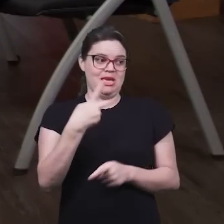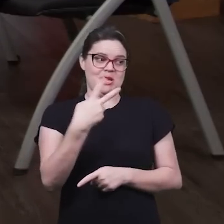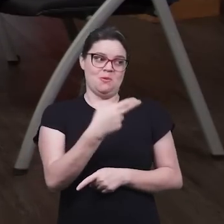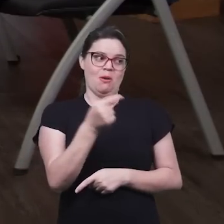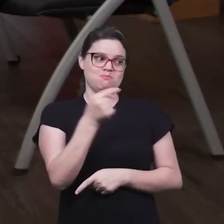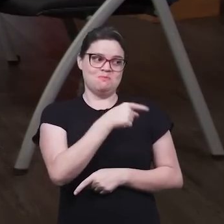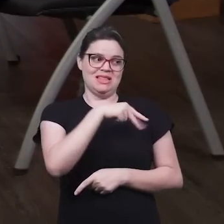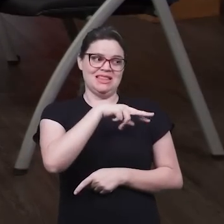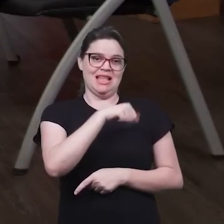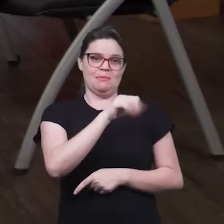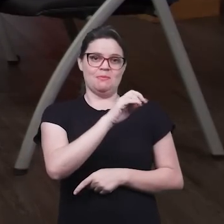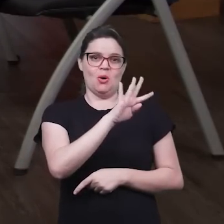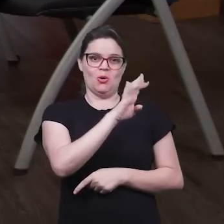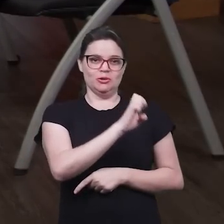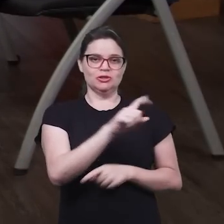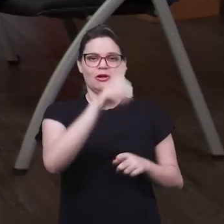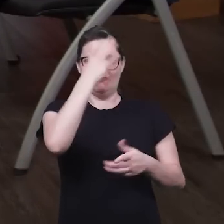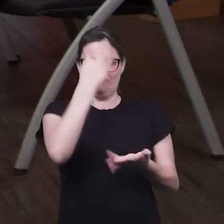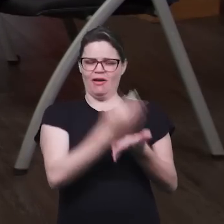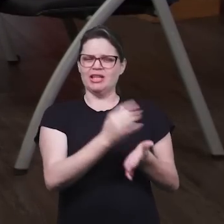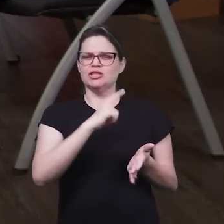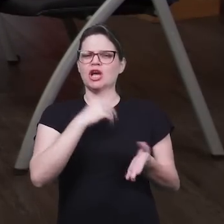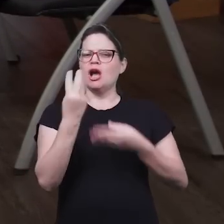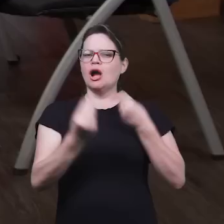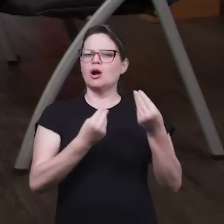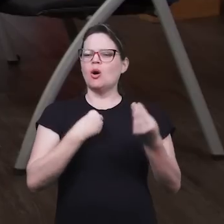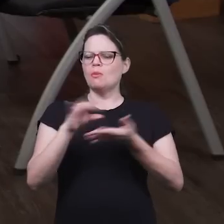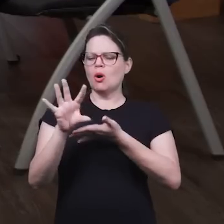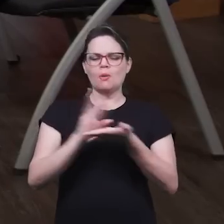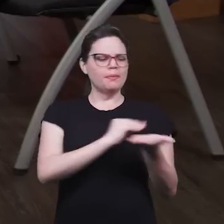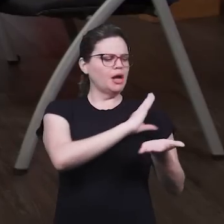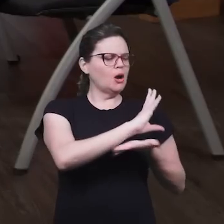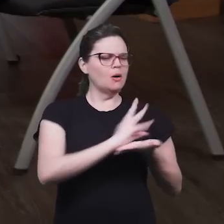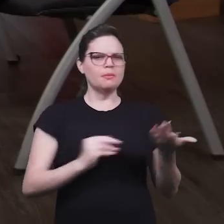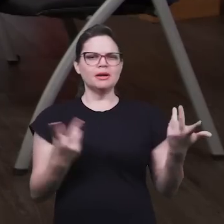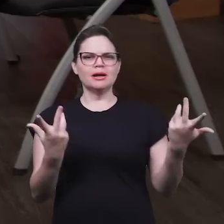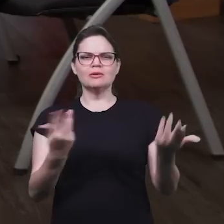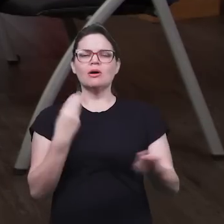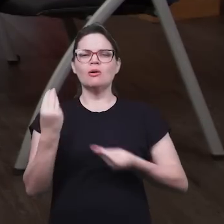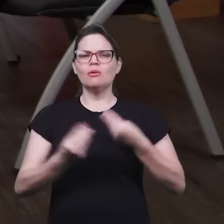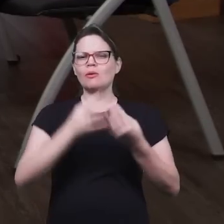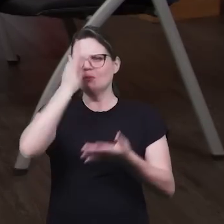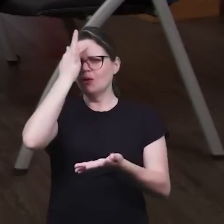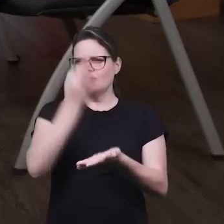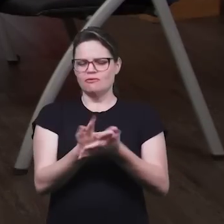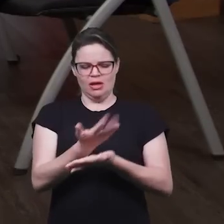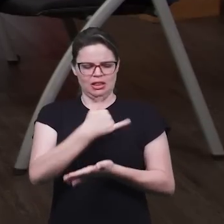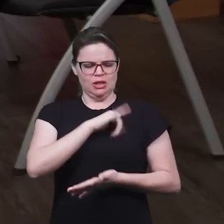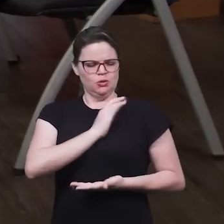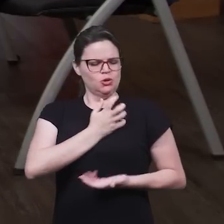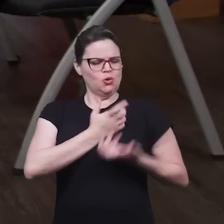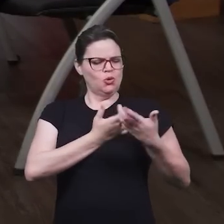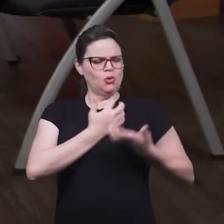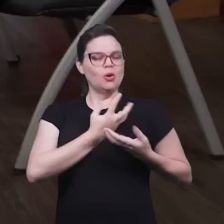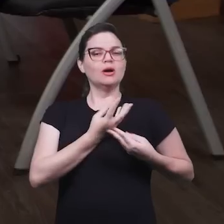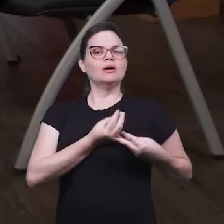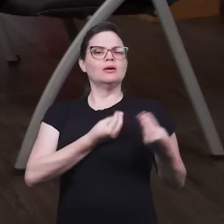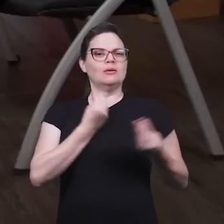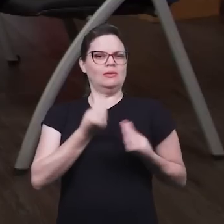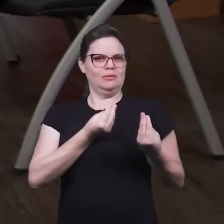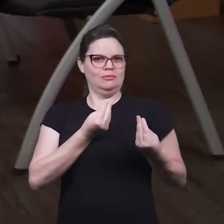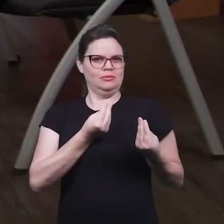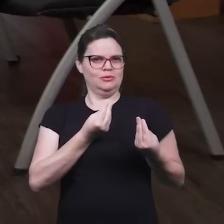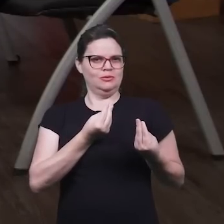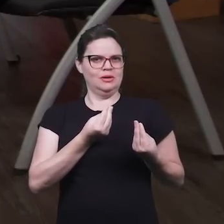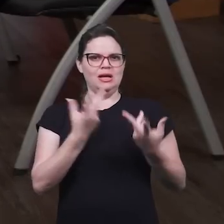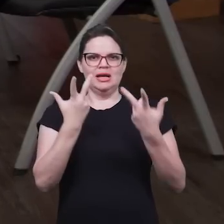que não negociou a sua fé, e também como tantos que hoje estão proclamando: